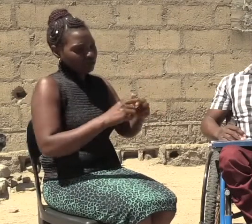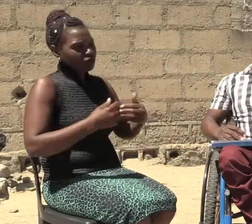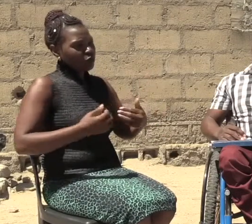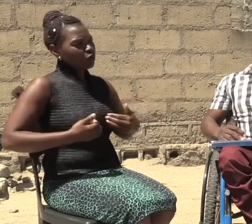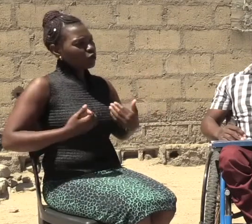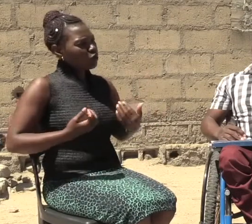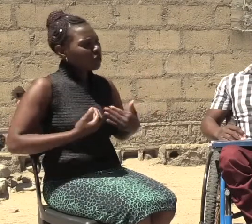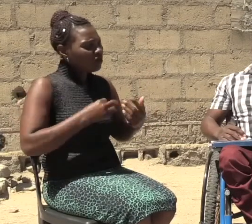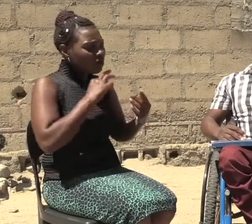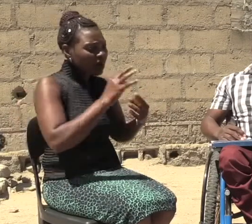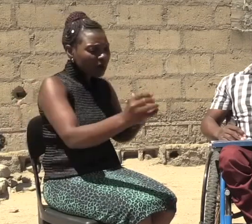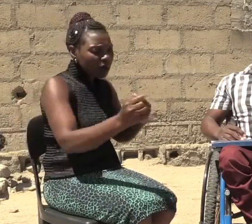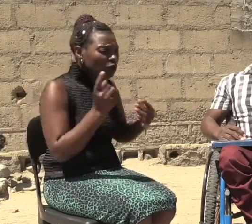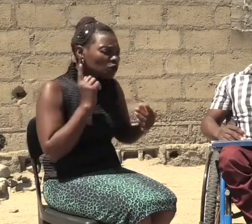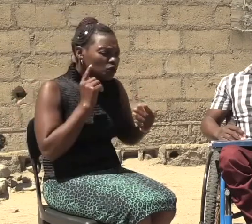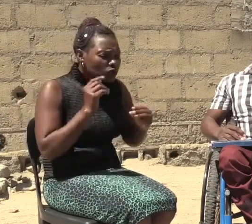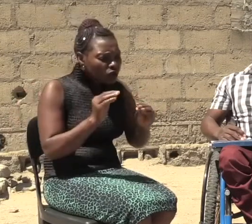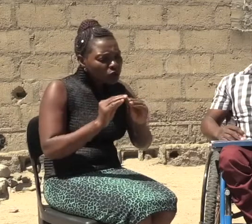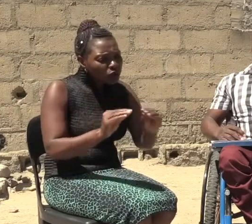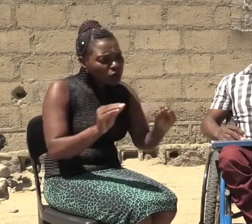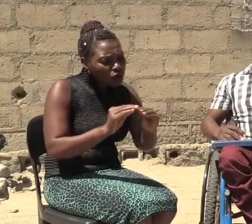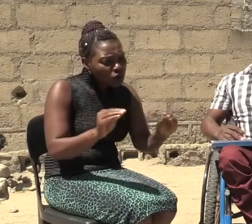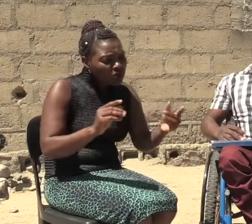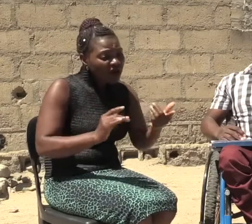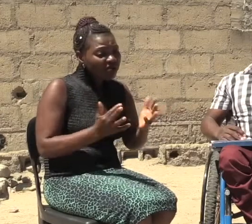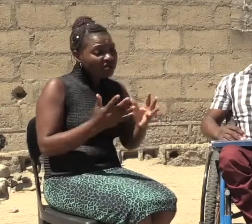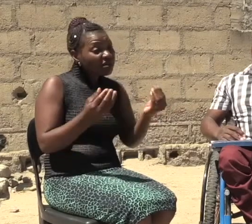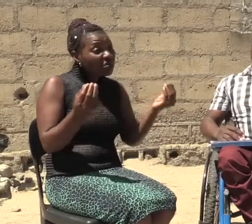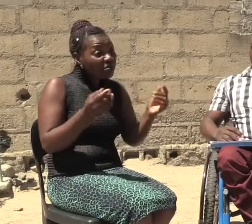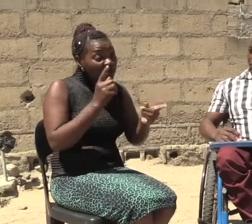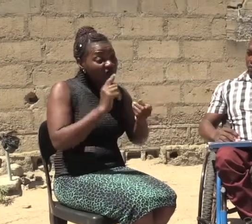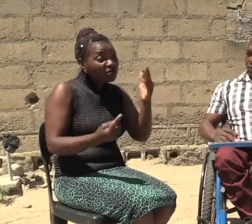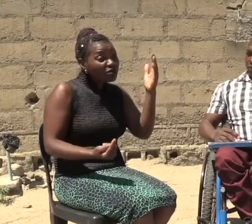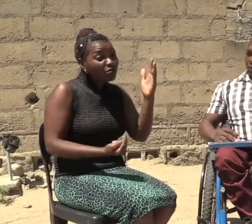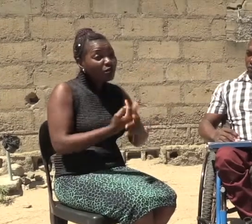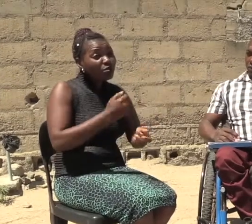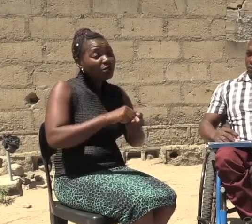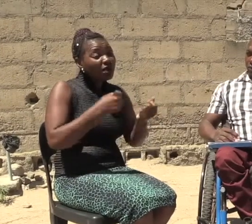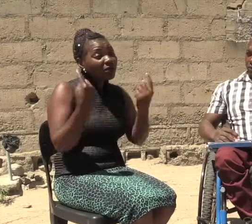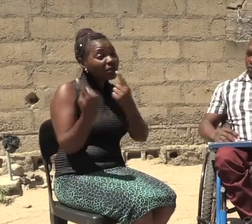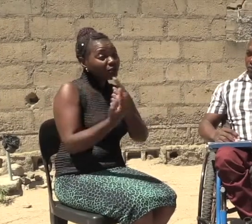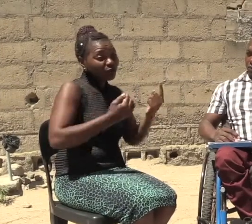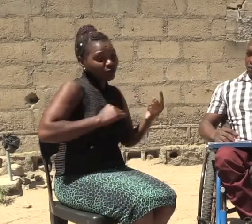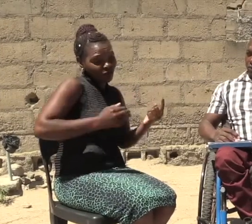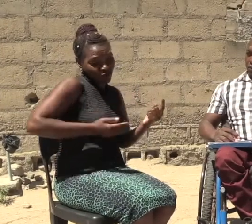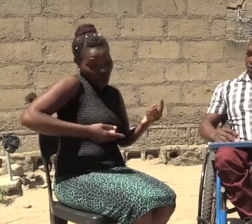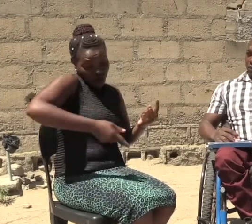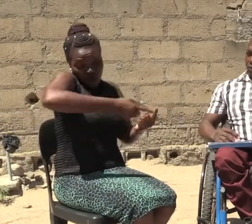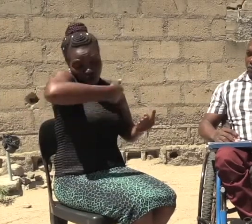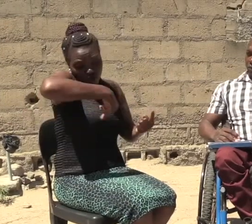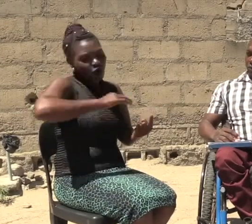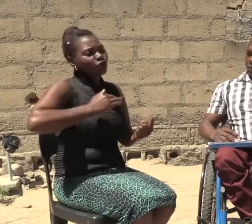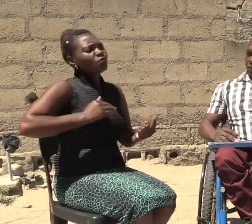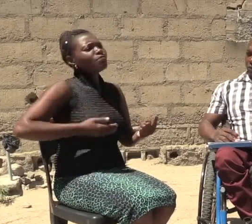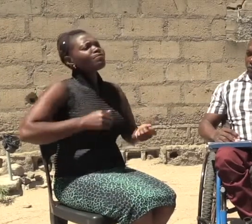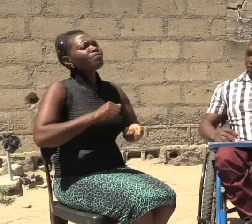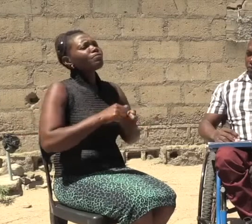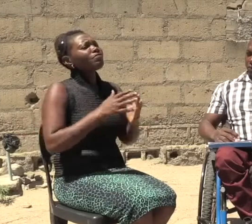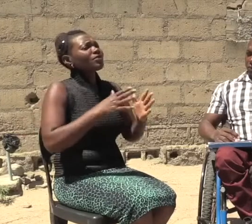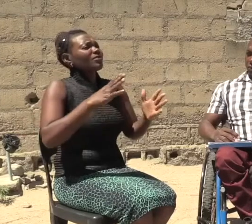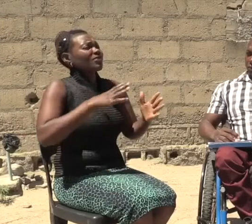Quando a surda se torna adolescente jovem, a mãe não consegue ensiná-la como é a vida nesta fase,